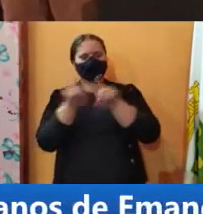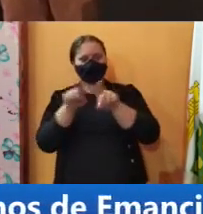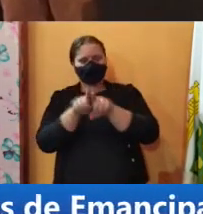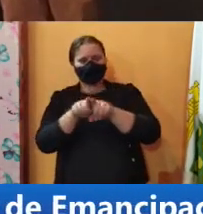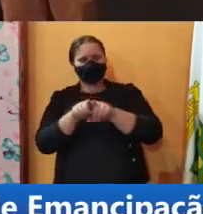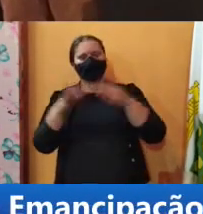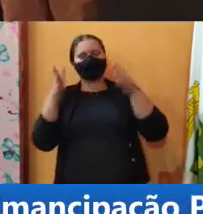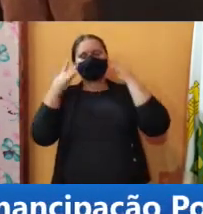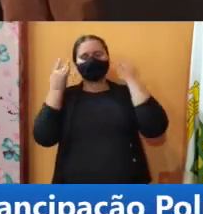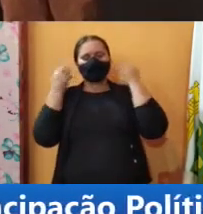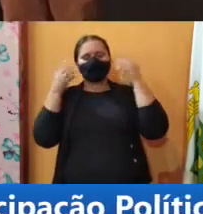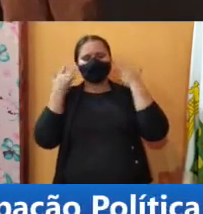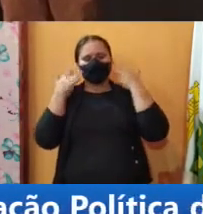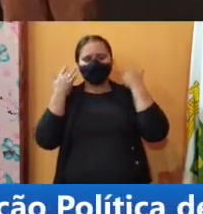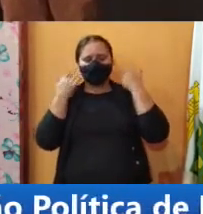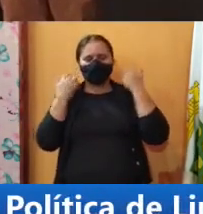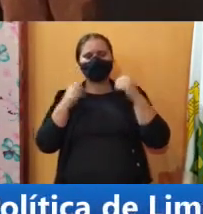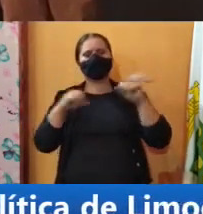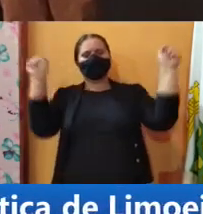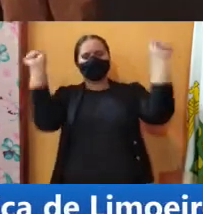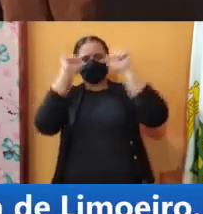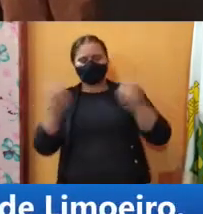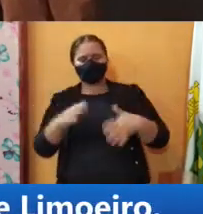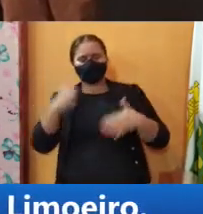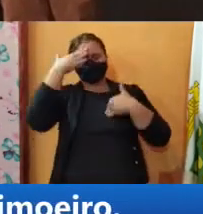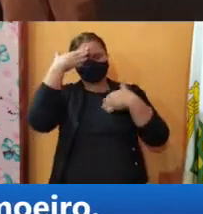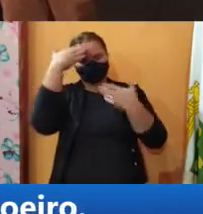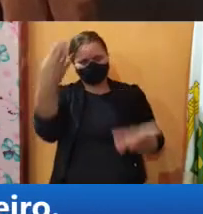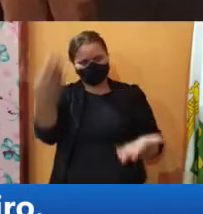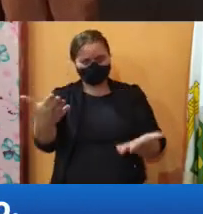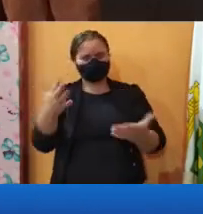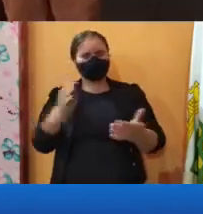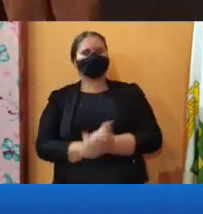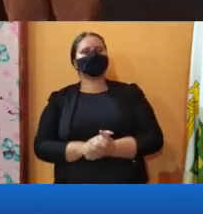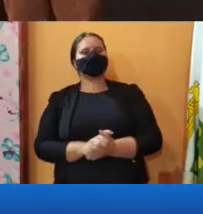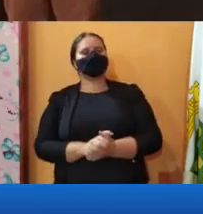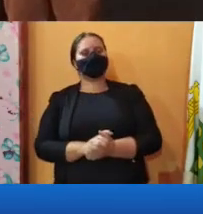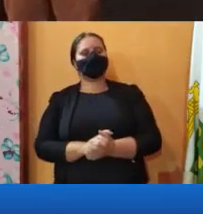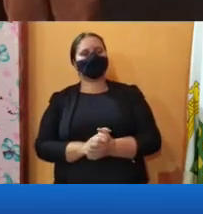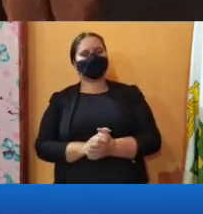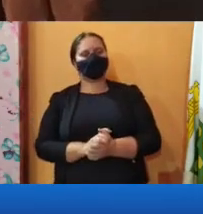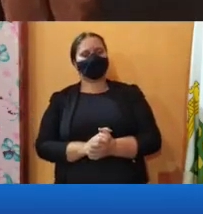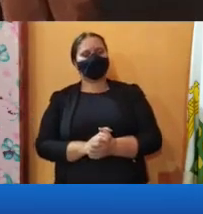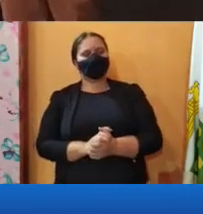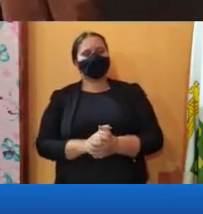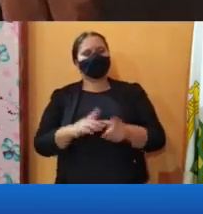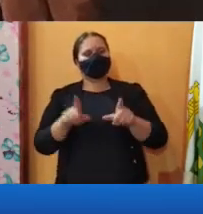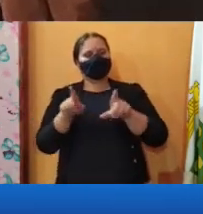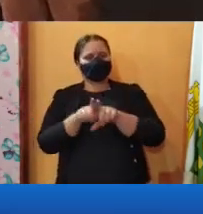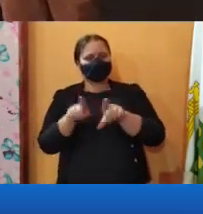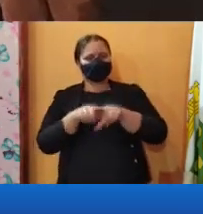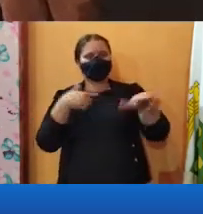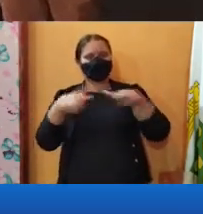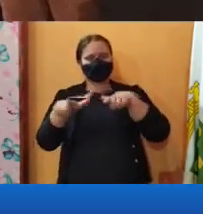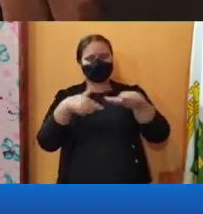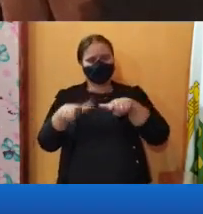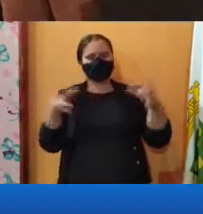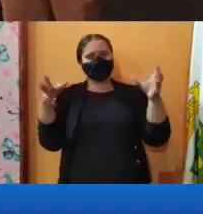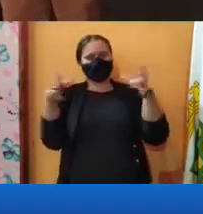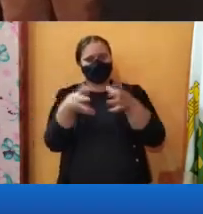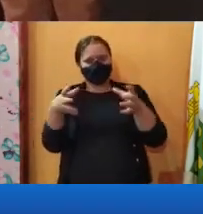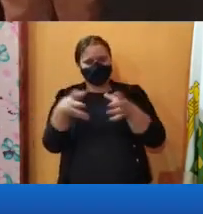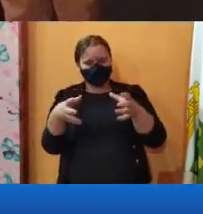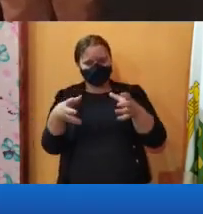é arte e ao que é cultura, minha gente. Muito obrigada, Cadu. Você tem feito um belíssimo trabalho com sua equipe,